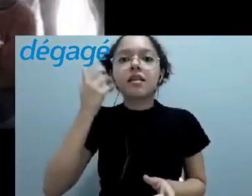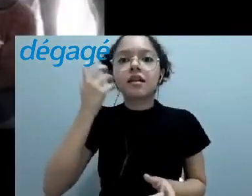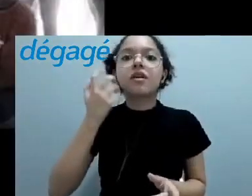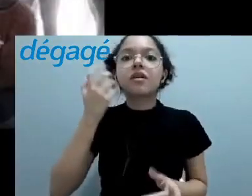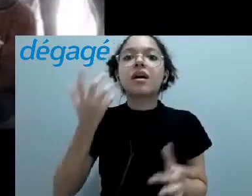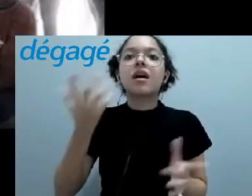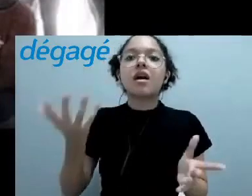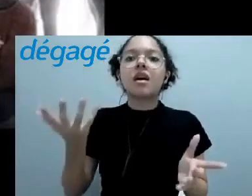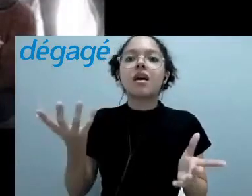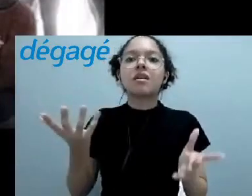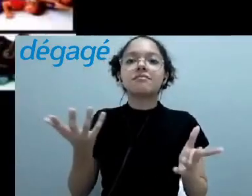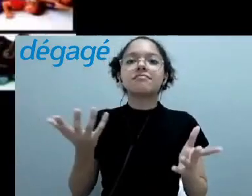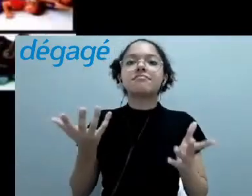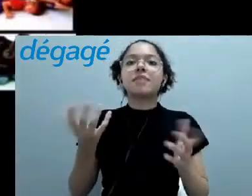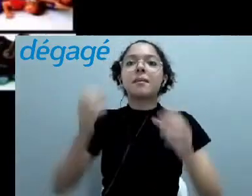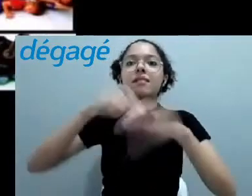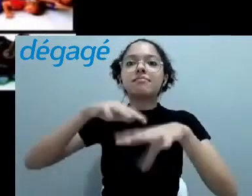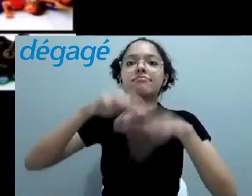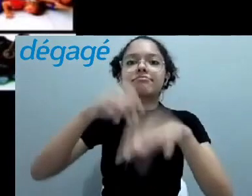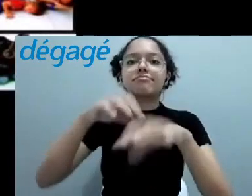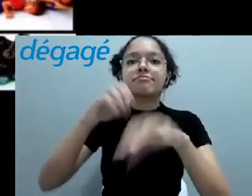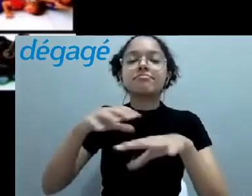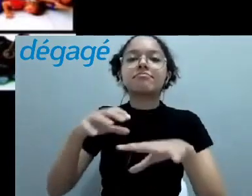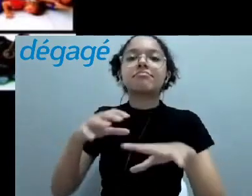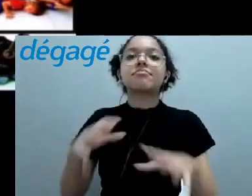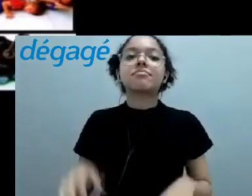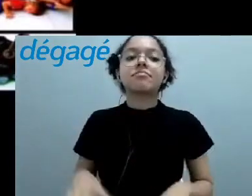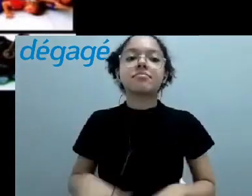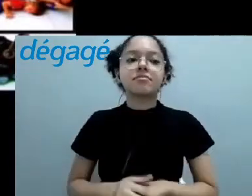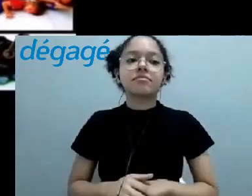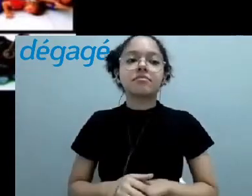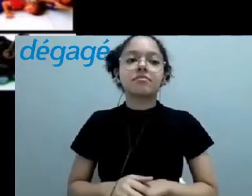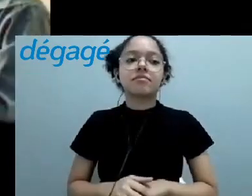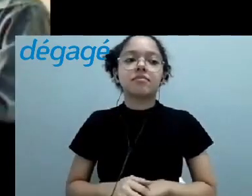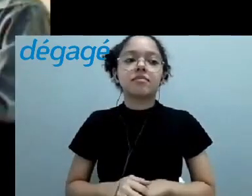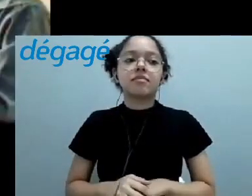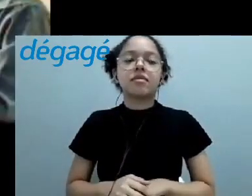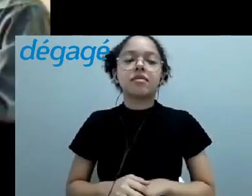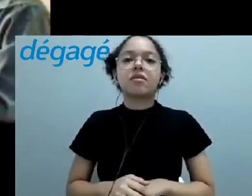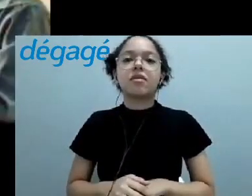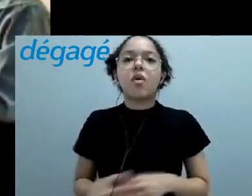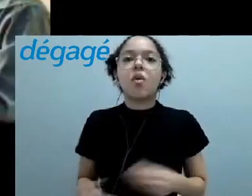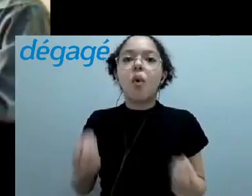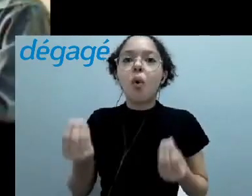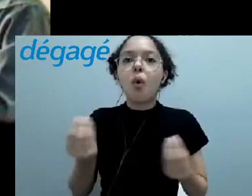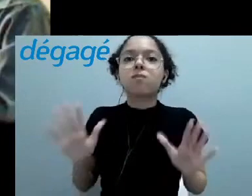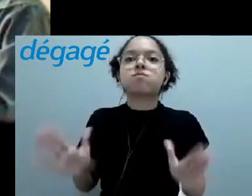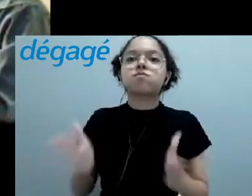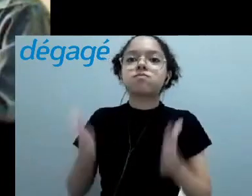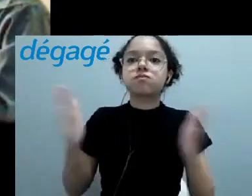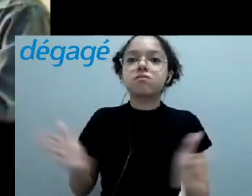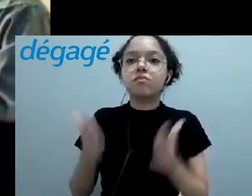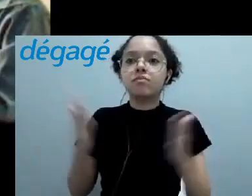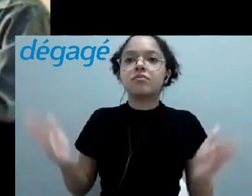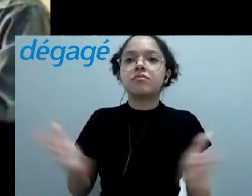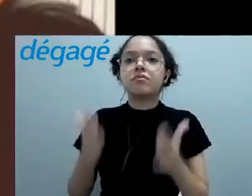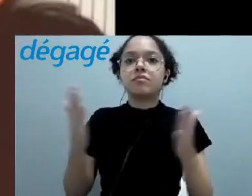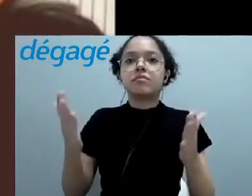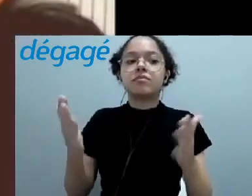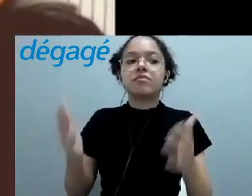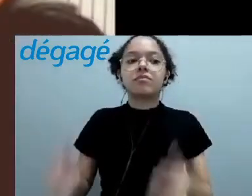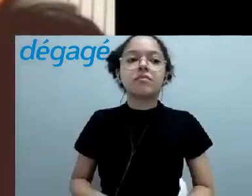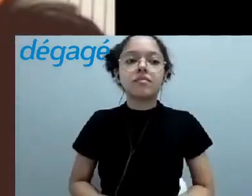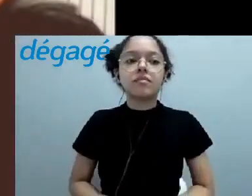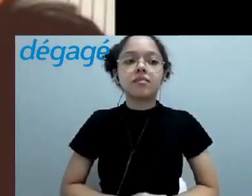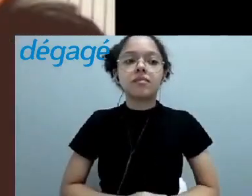não pular, porque a gente está borbulhando, como se fosse isso, né? A influência da vibração, que é o carrinho do som, né? A vibração é